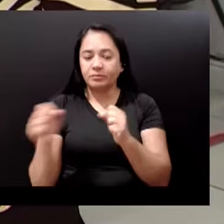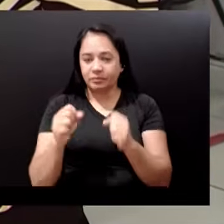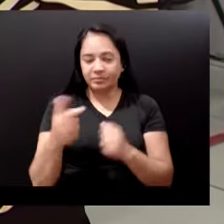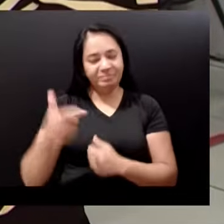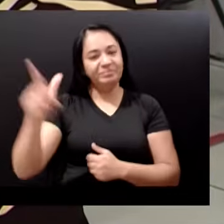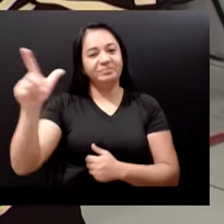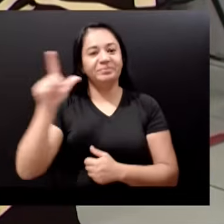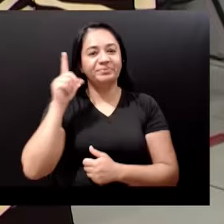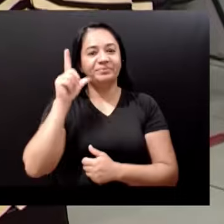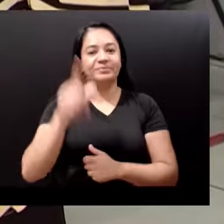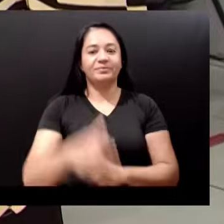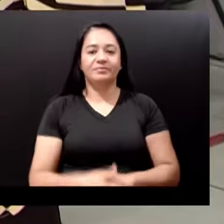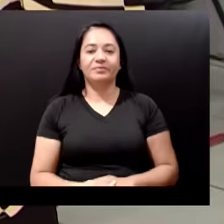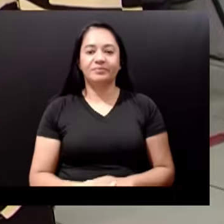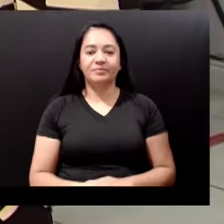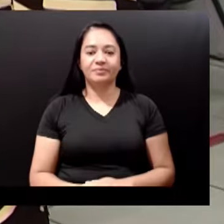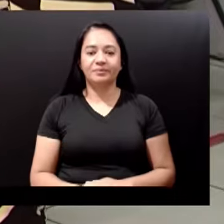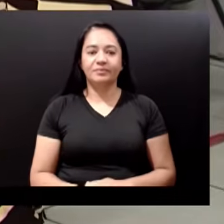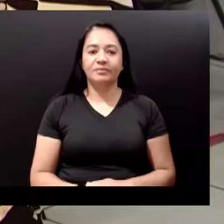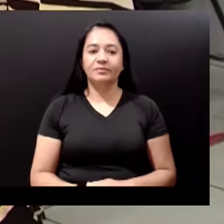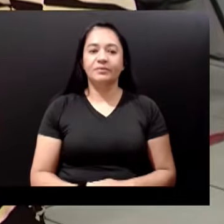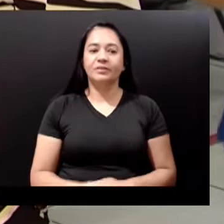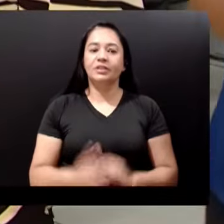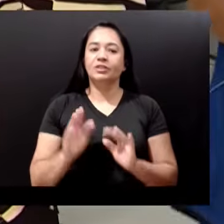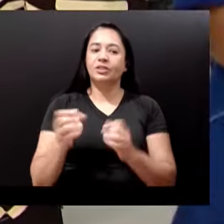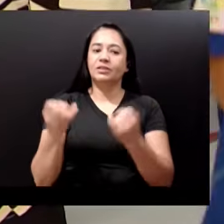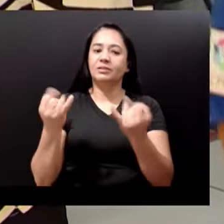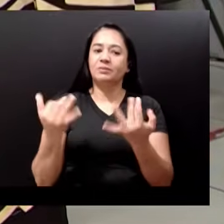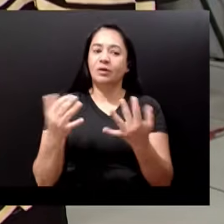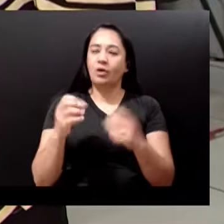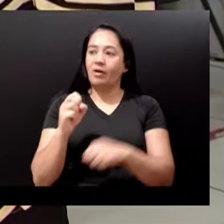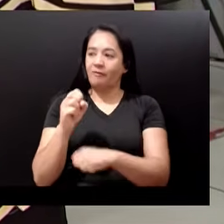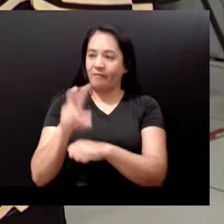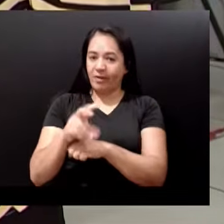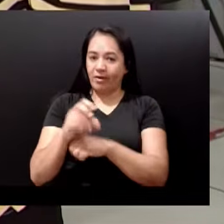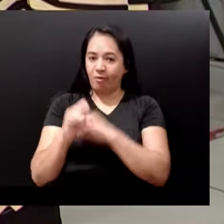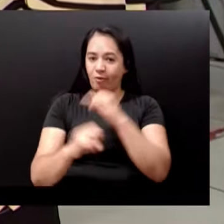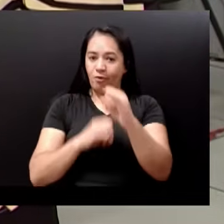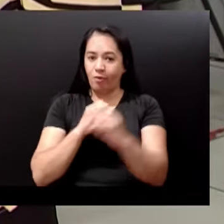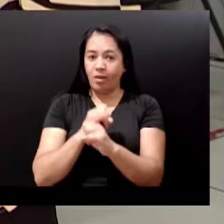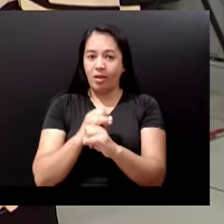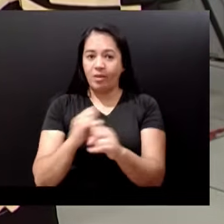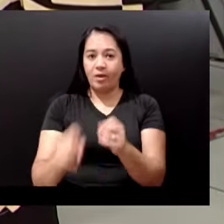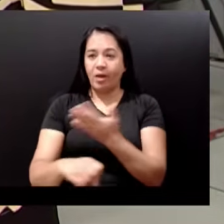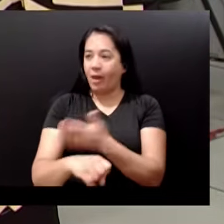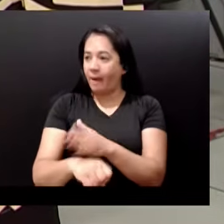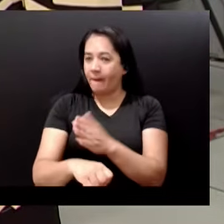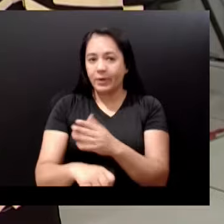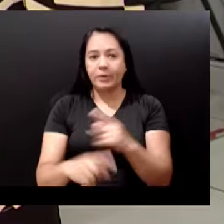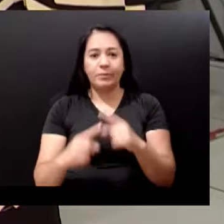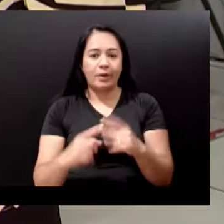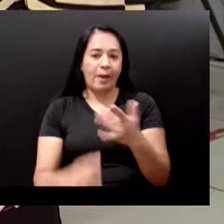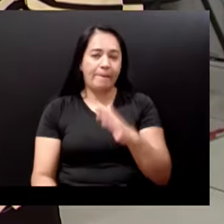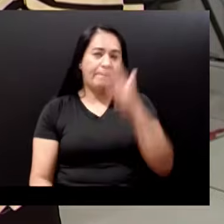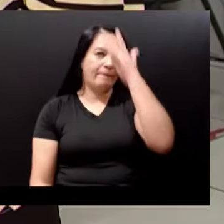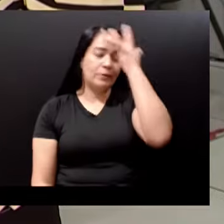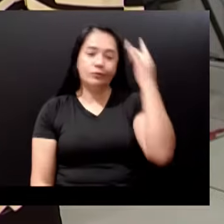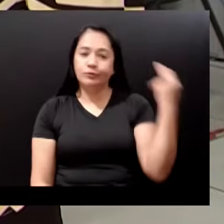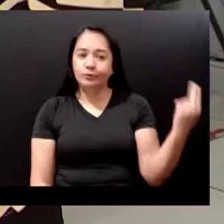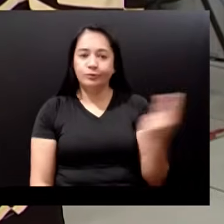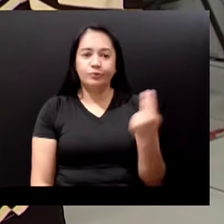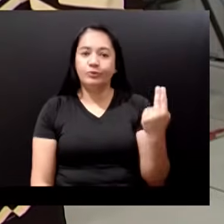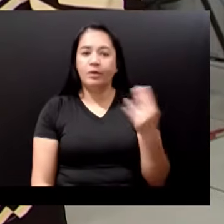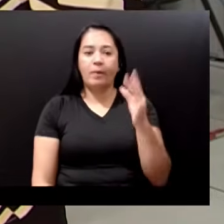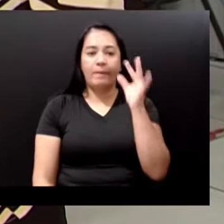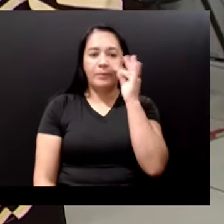Helena, você falou das vagas online, que é muito prático para quem não pode vir pessoalmente, mas e para quem não tem uma internet